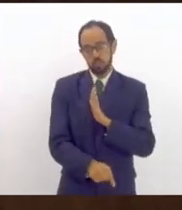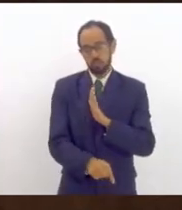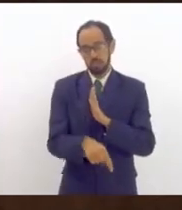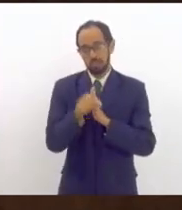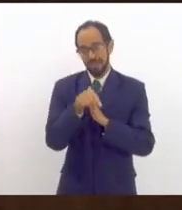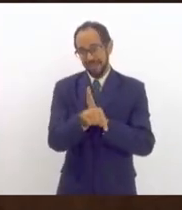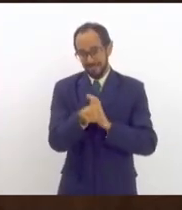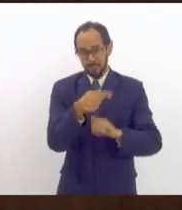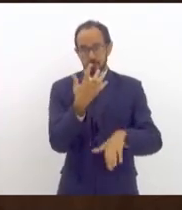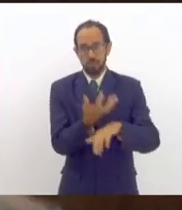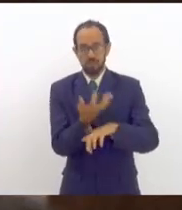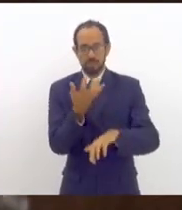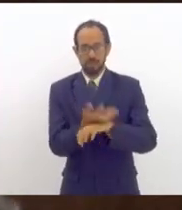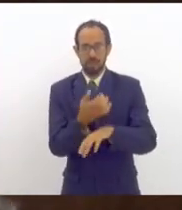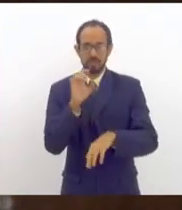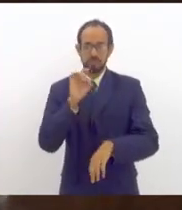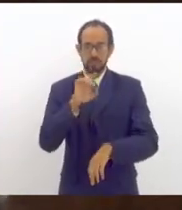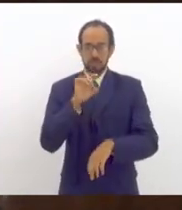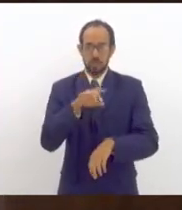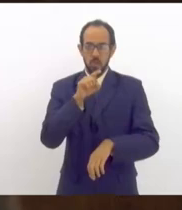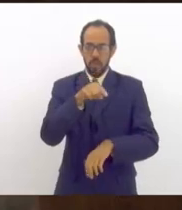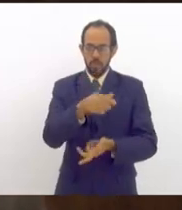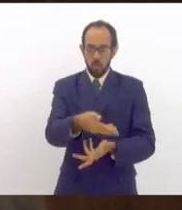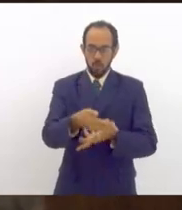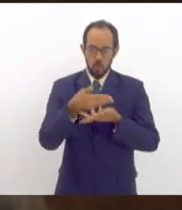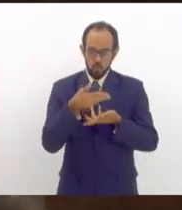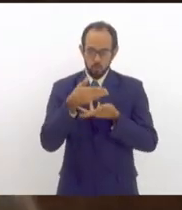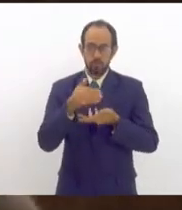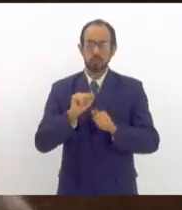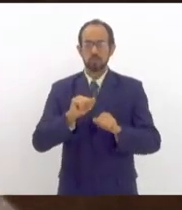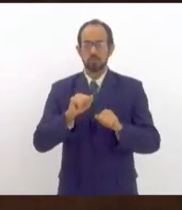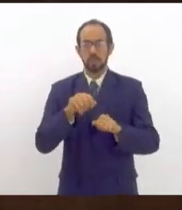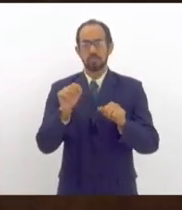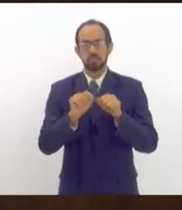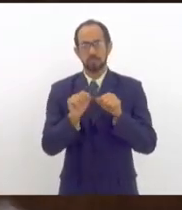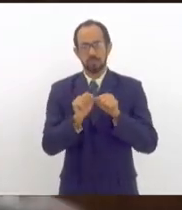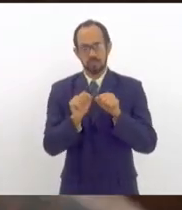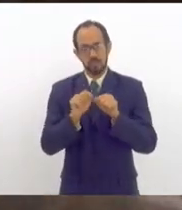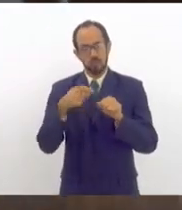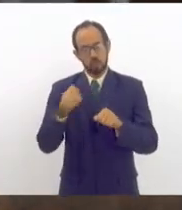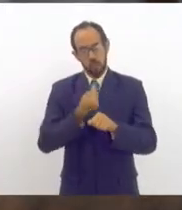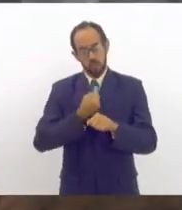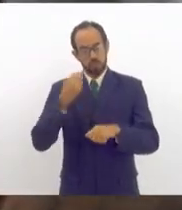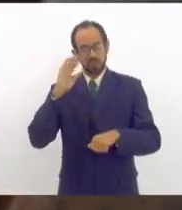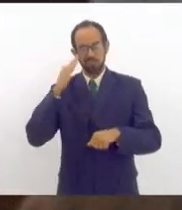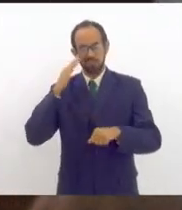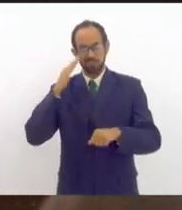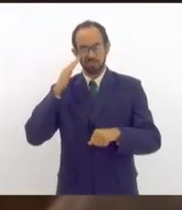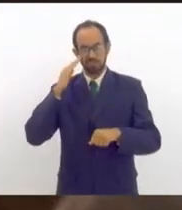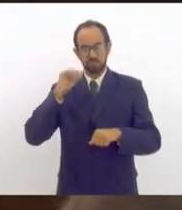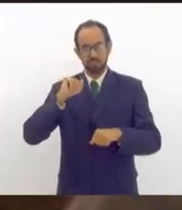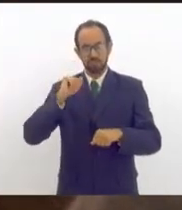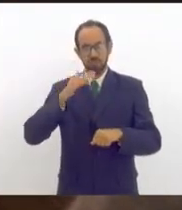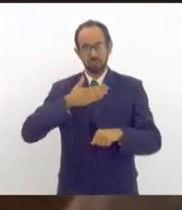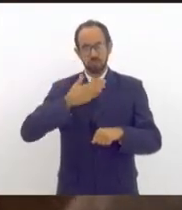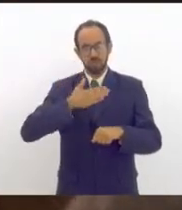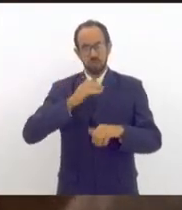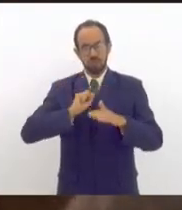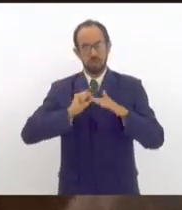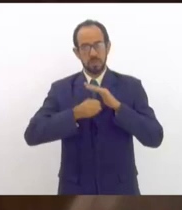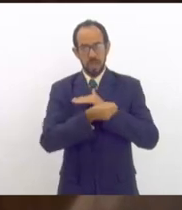esta matéria especialmente é um convite produtivo que no nosso entendimento no entendimento da nossa mandata pode